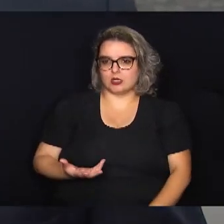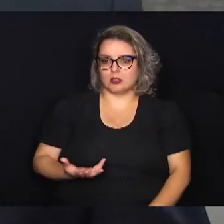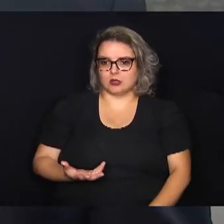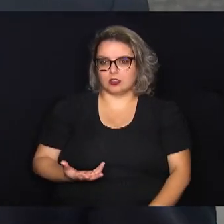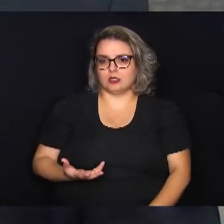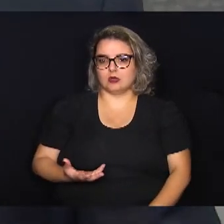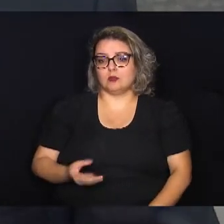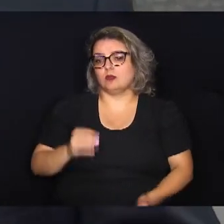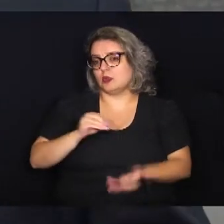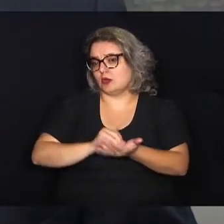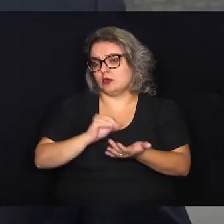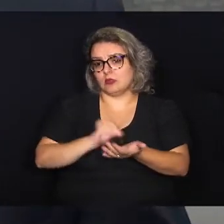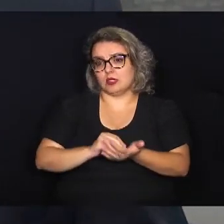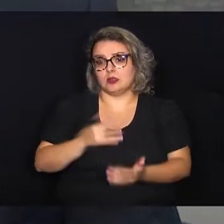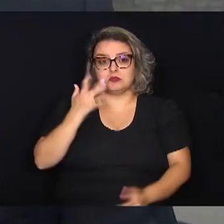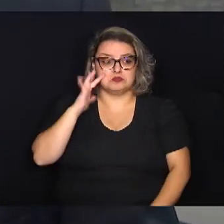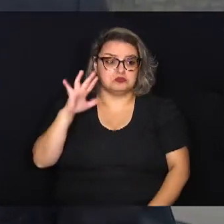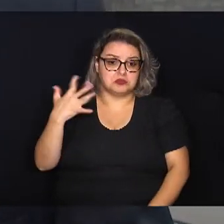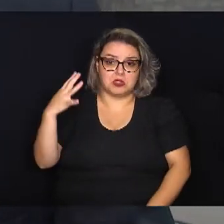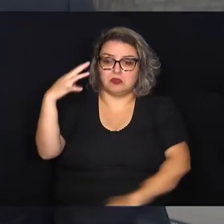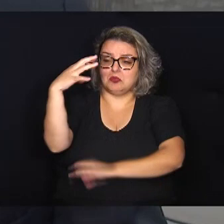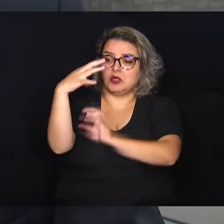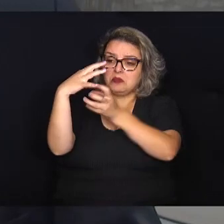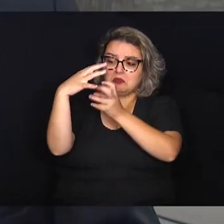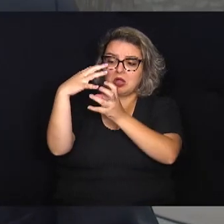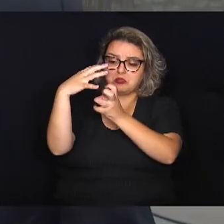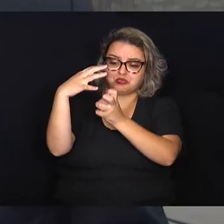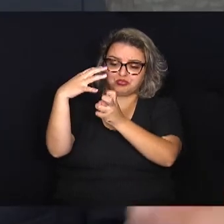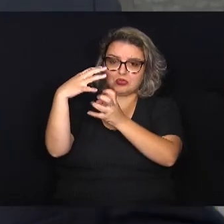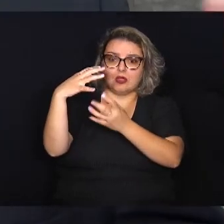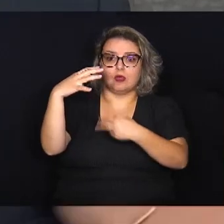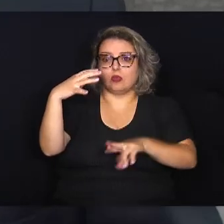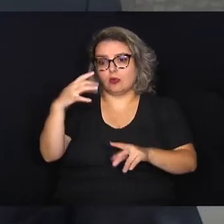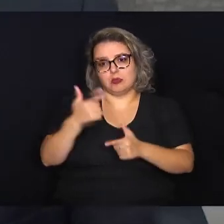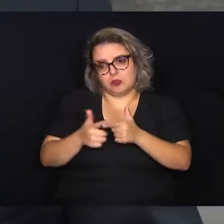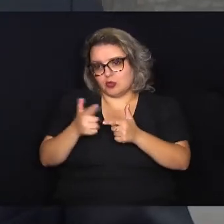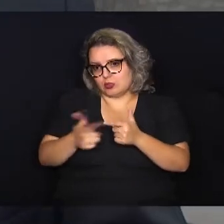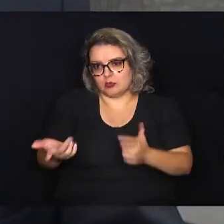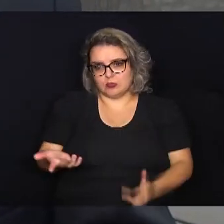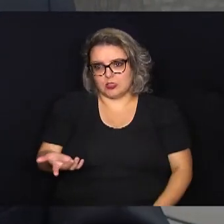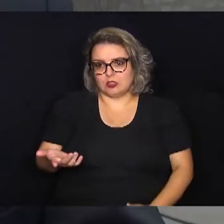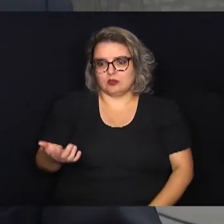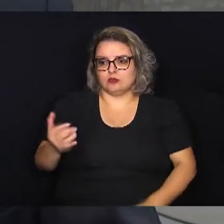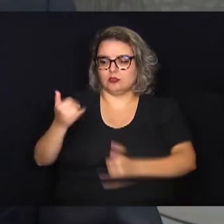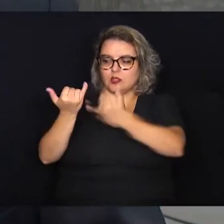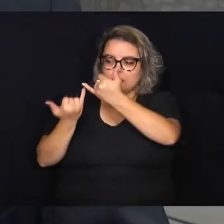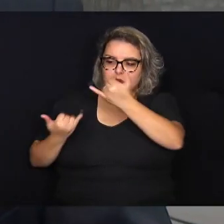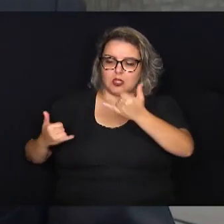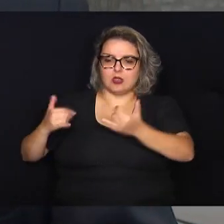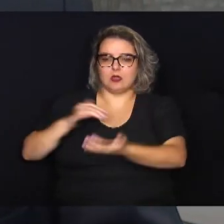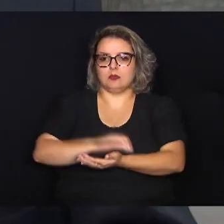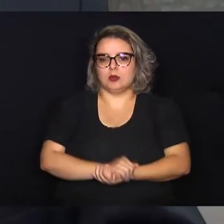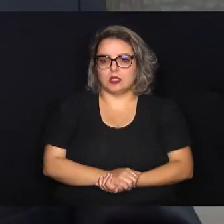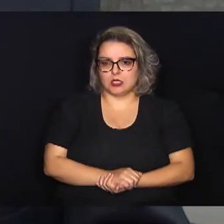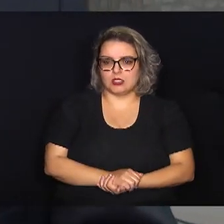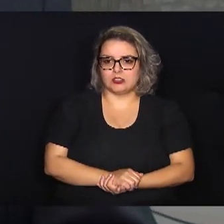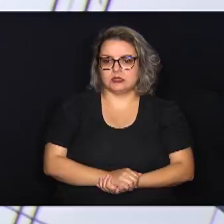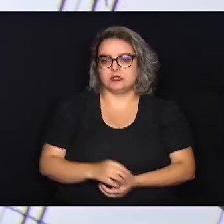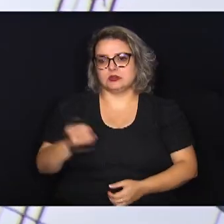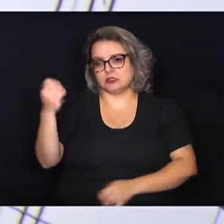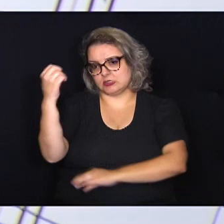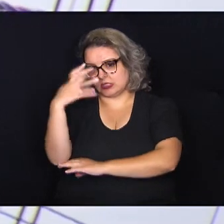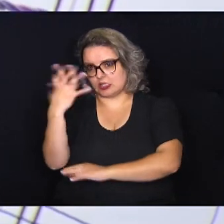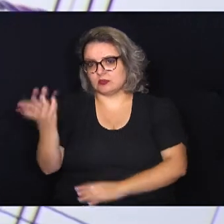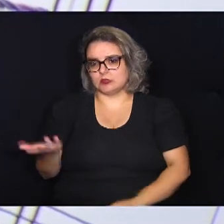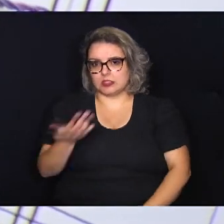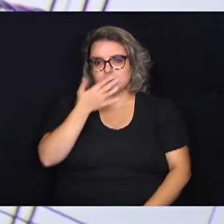por falta, né, não sei se queimou, se deu algum problema no próprio cabeamento que faz a ligação dessa iluminação.